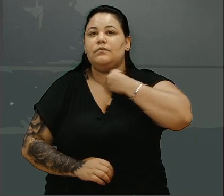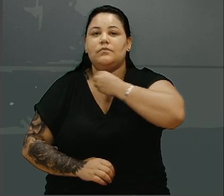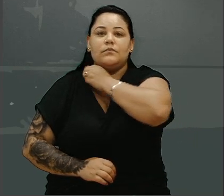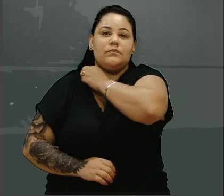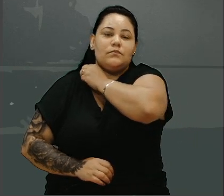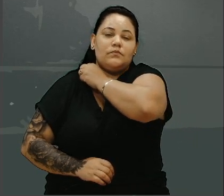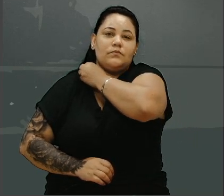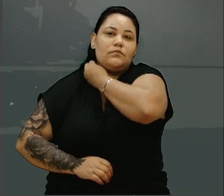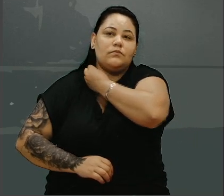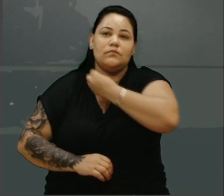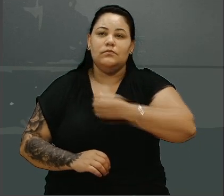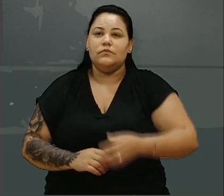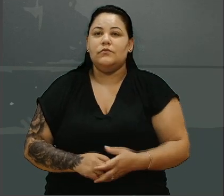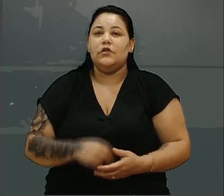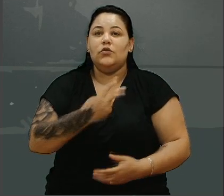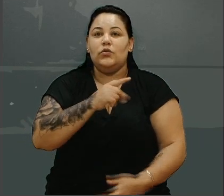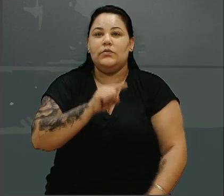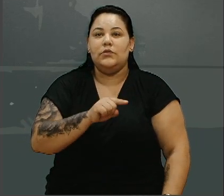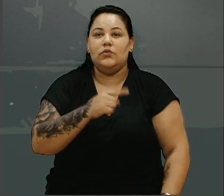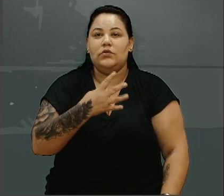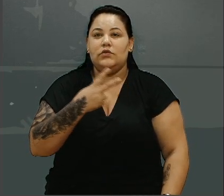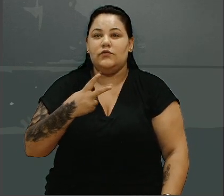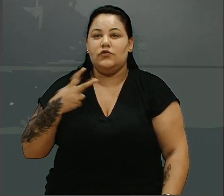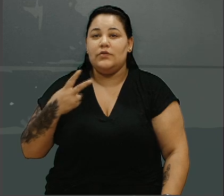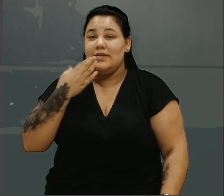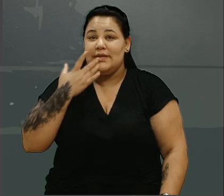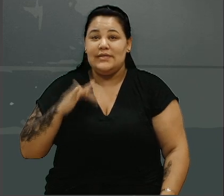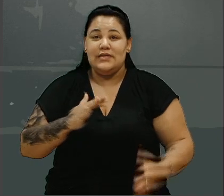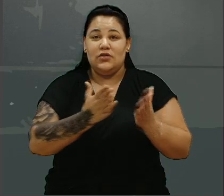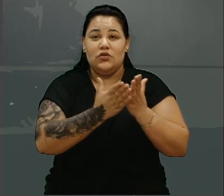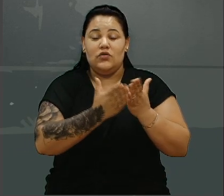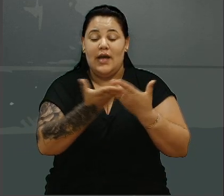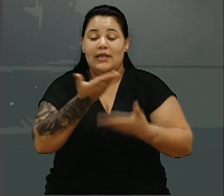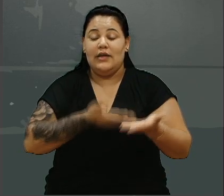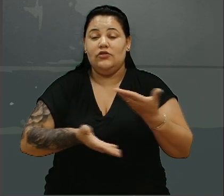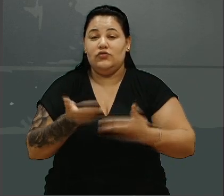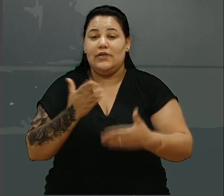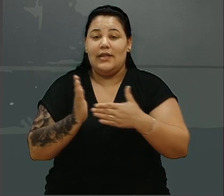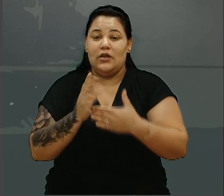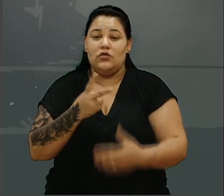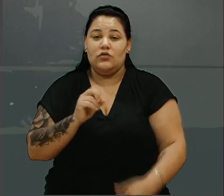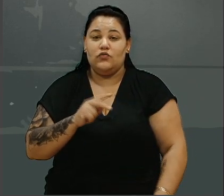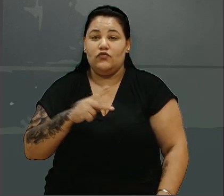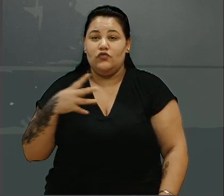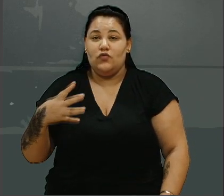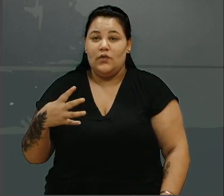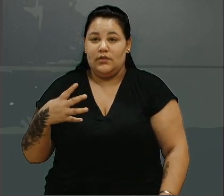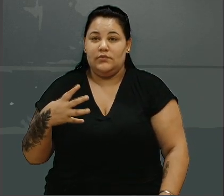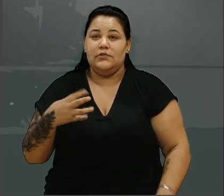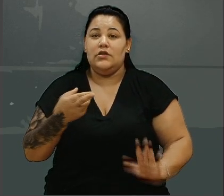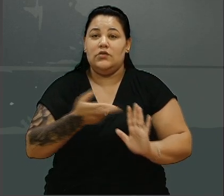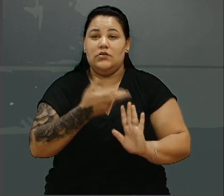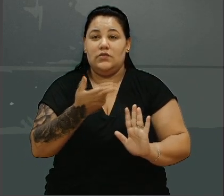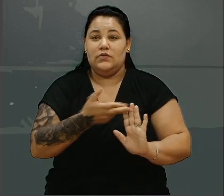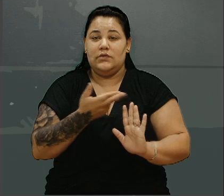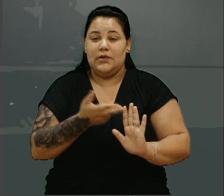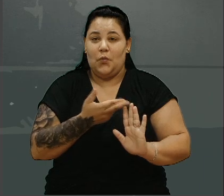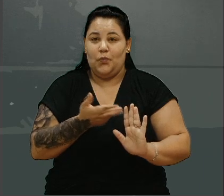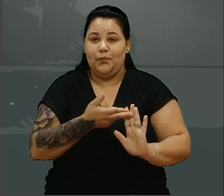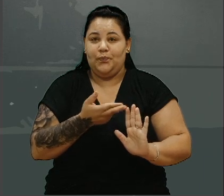2.422 crianças e estudantes atendidos em 2024. Resolução do Conselho Municipal de